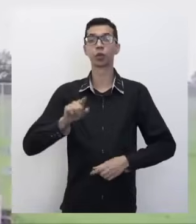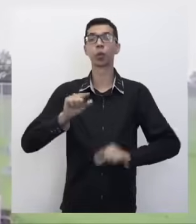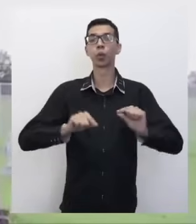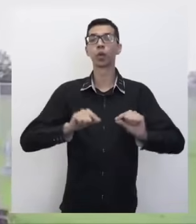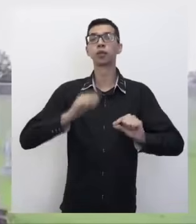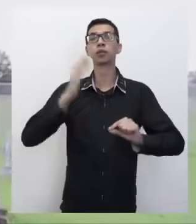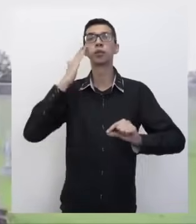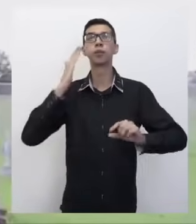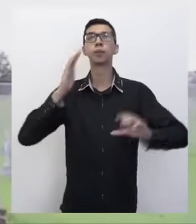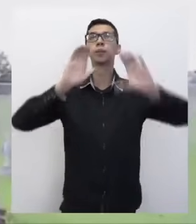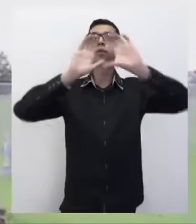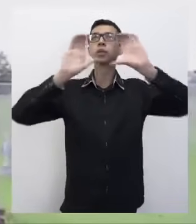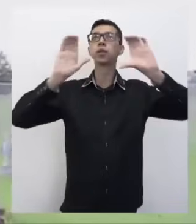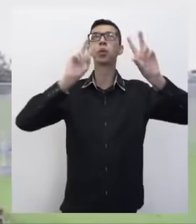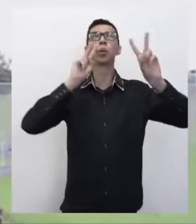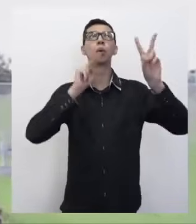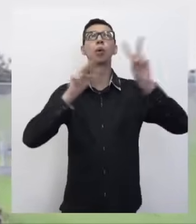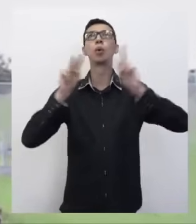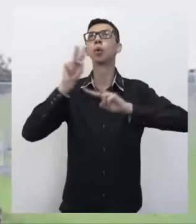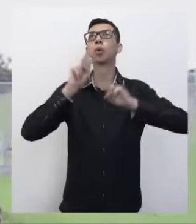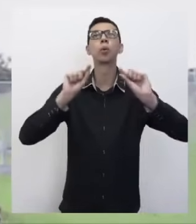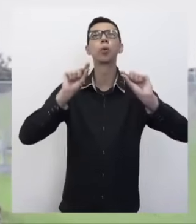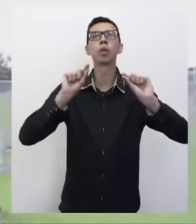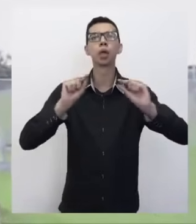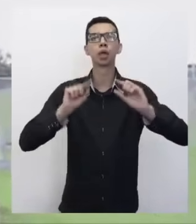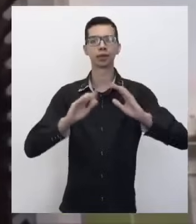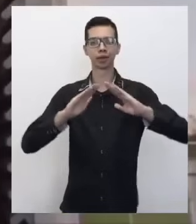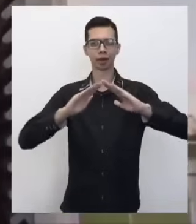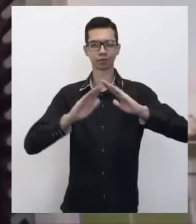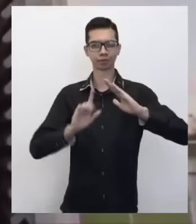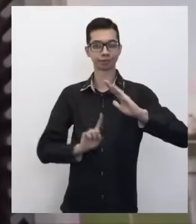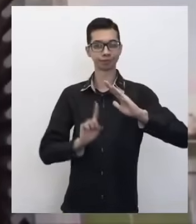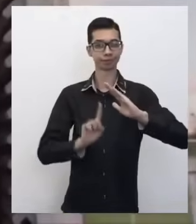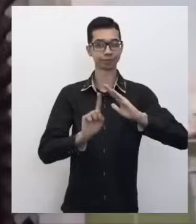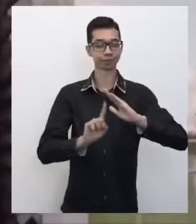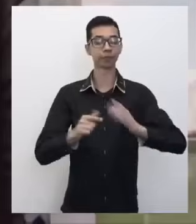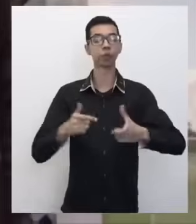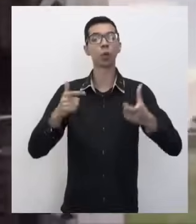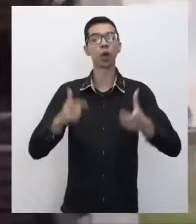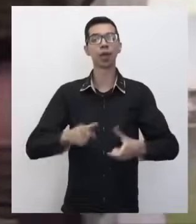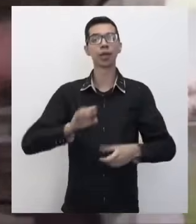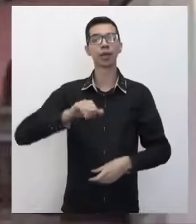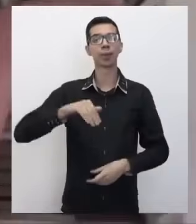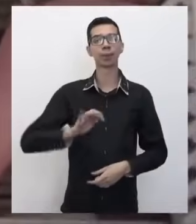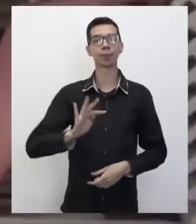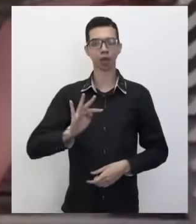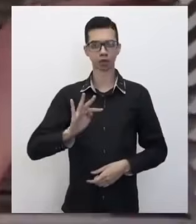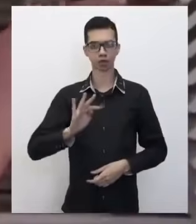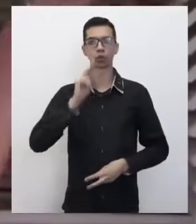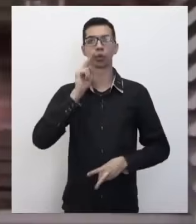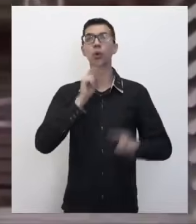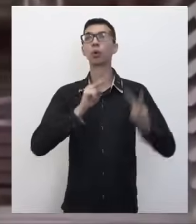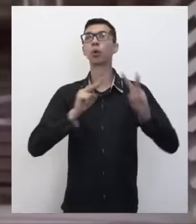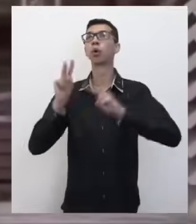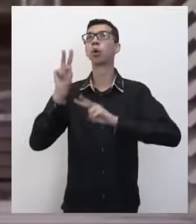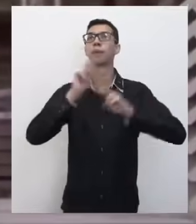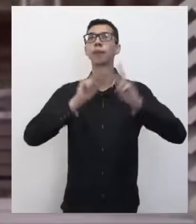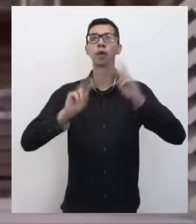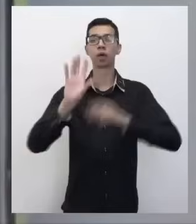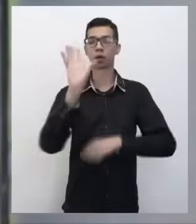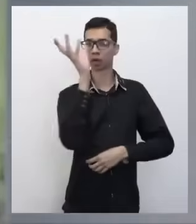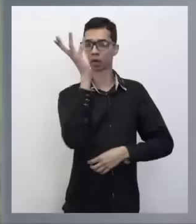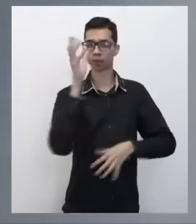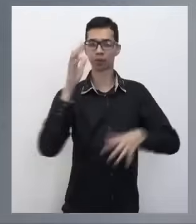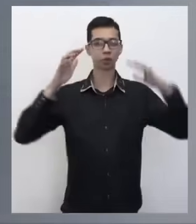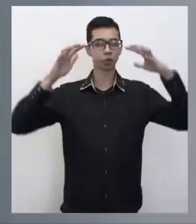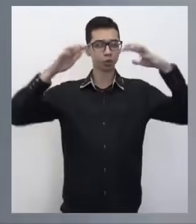sair de casa. No Instituto Nacional de Meteorologia, o IMET, a observação do clima e principalmente das